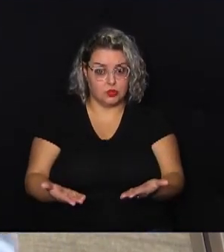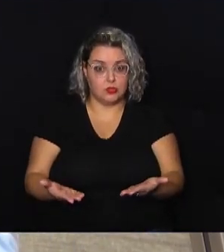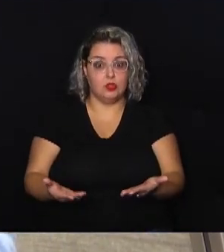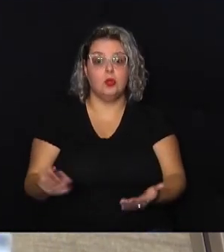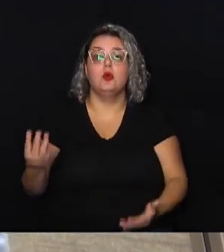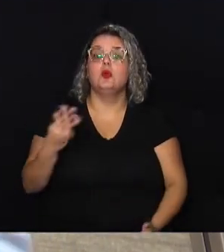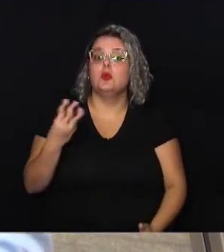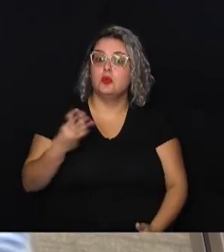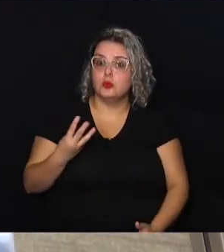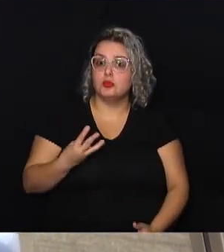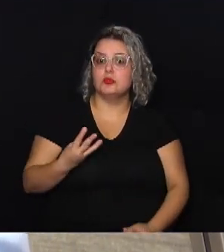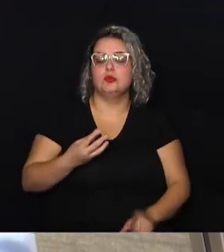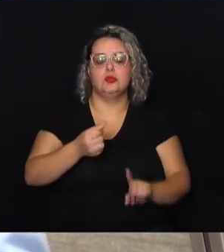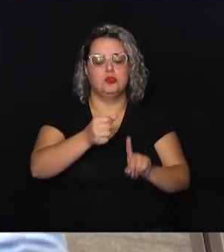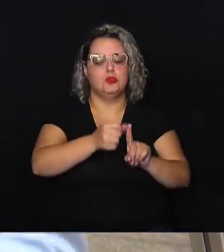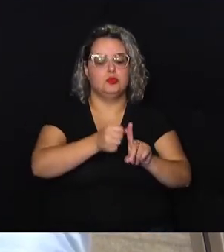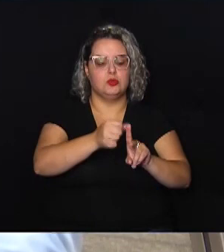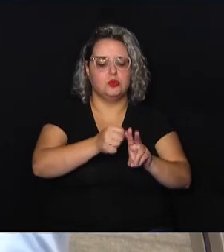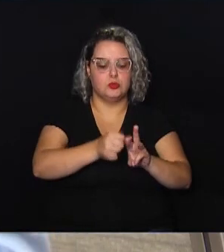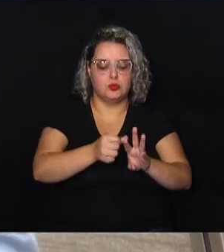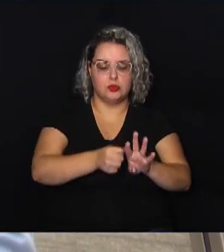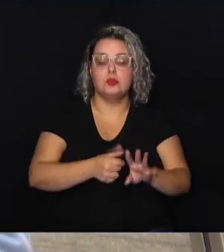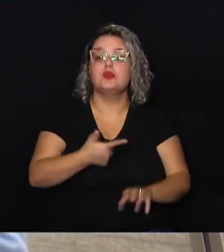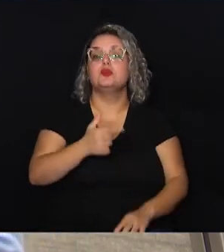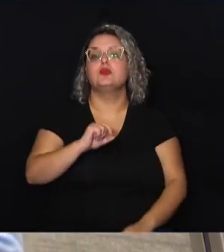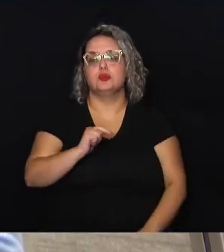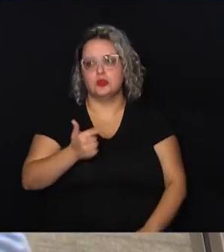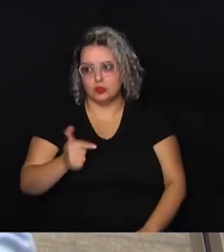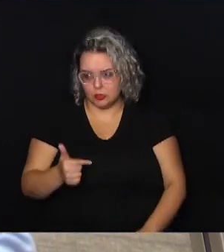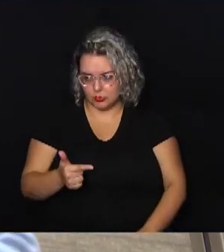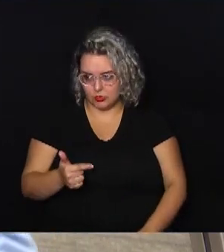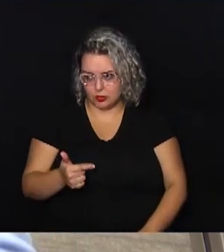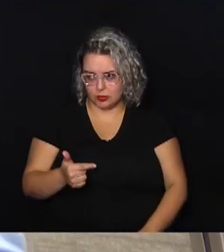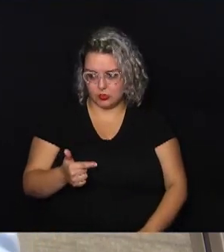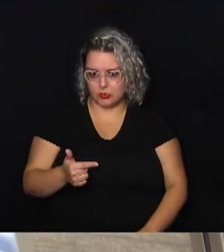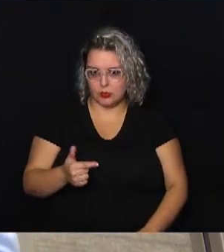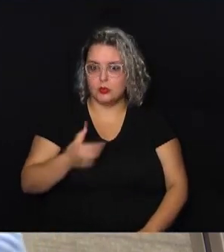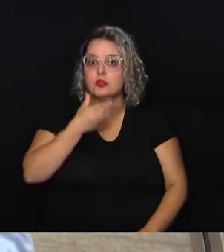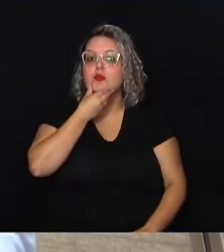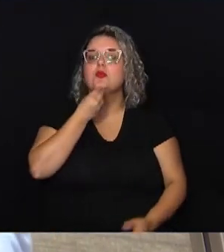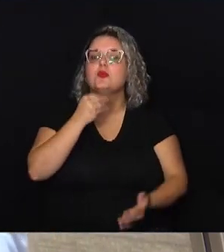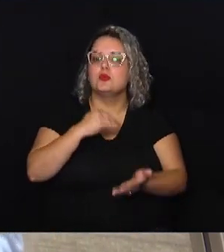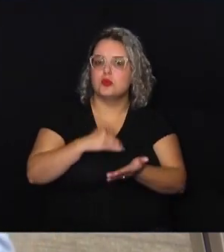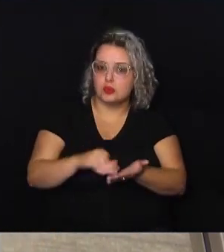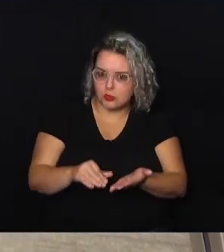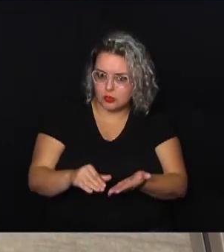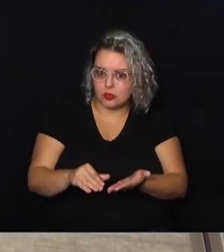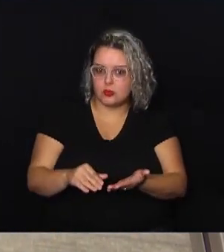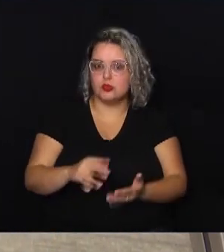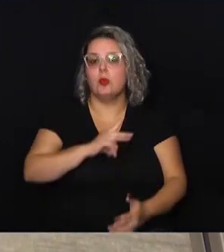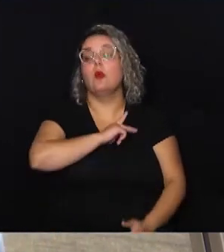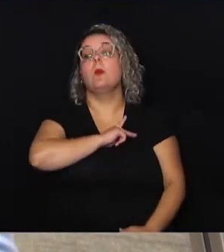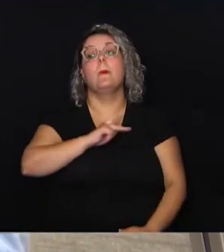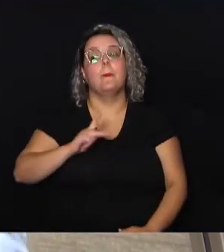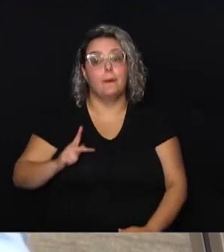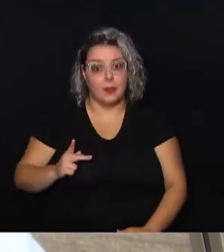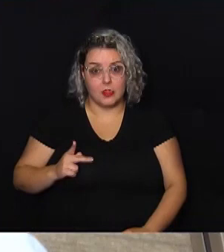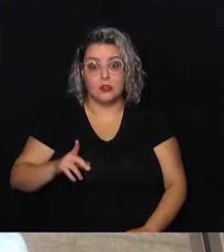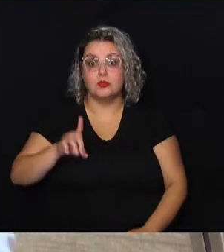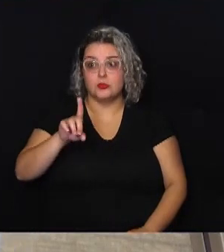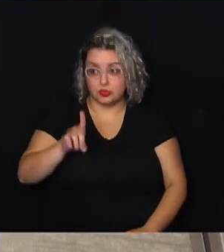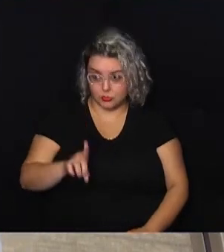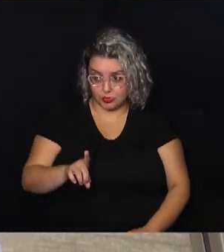3º quadrimestre de 2022, o secretário, o presidente e os